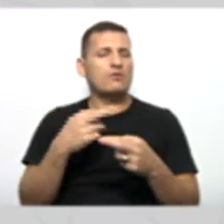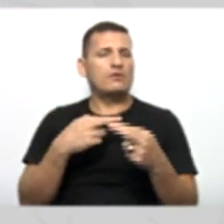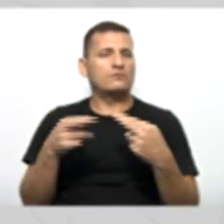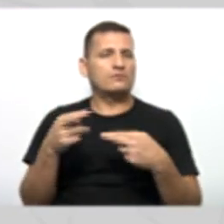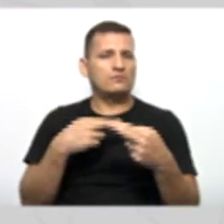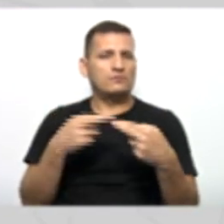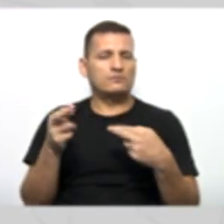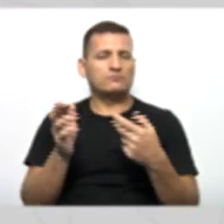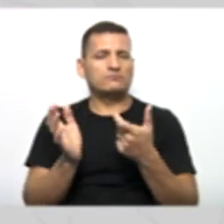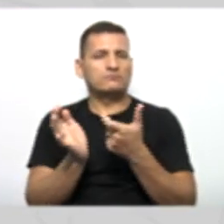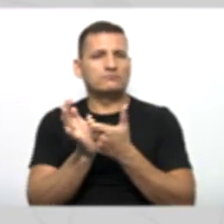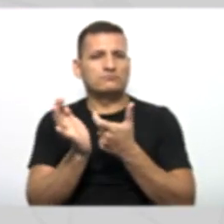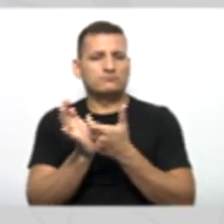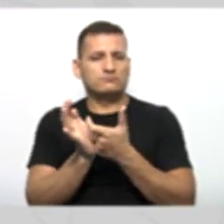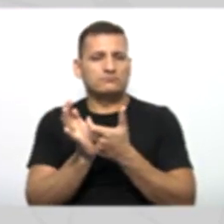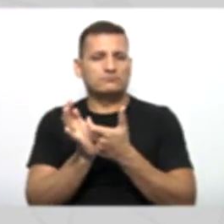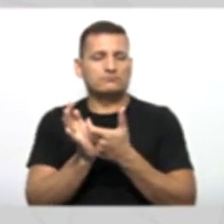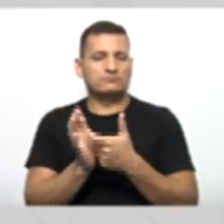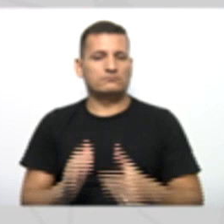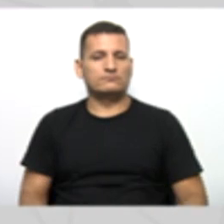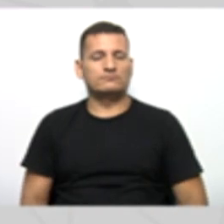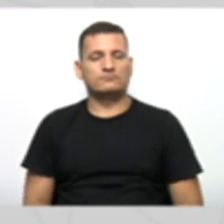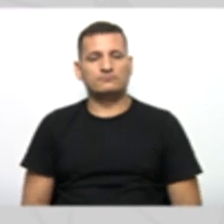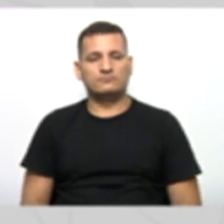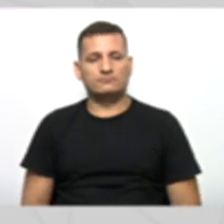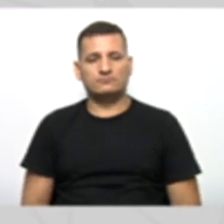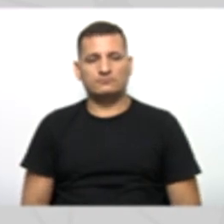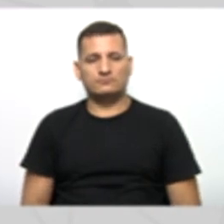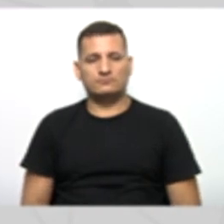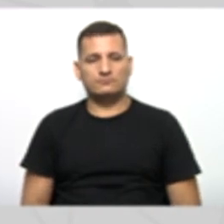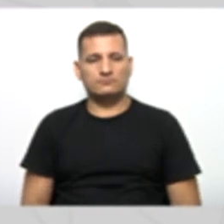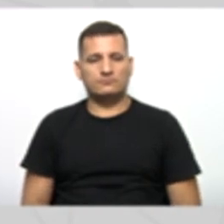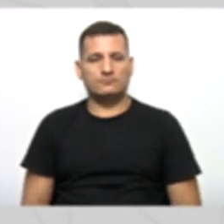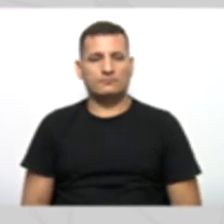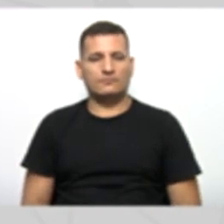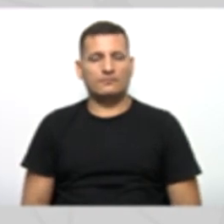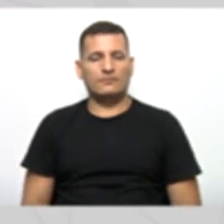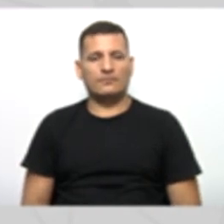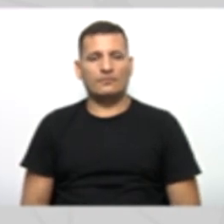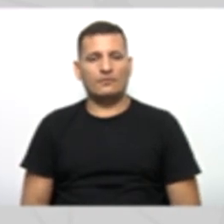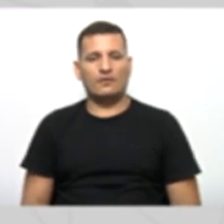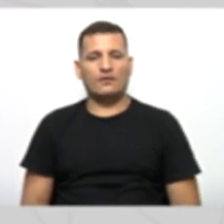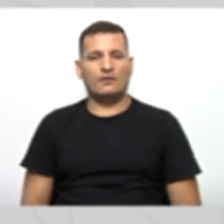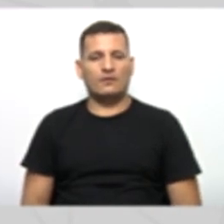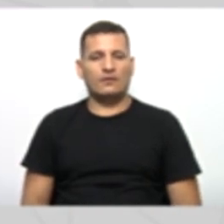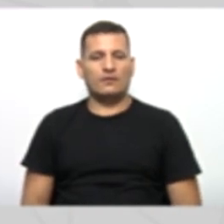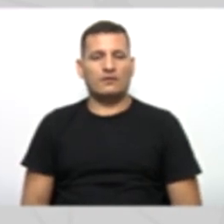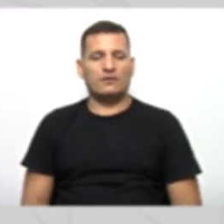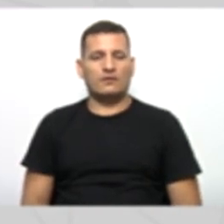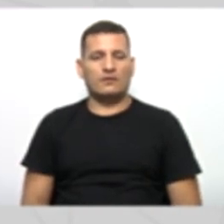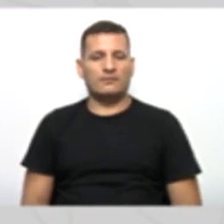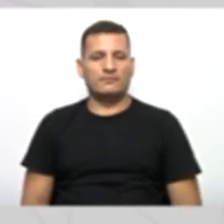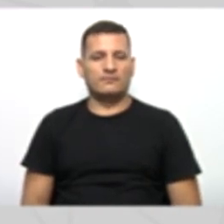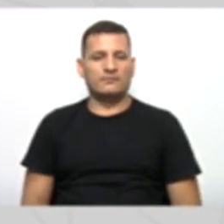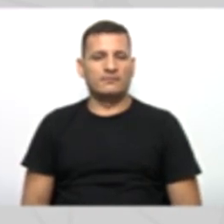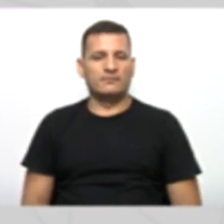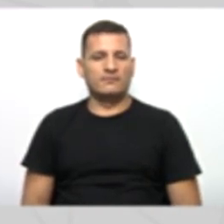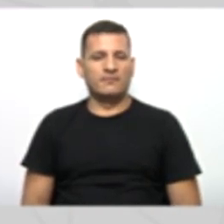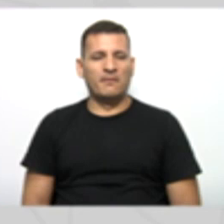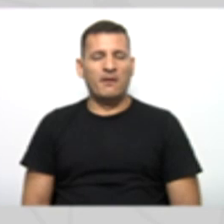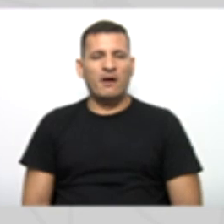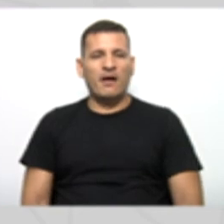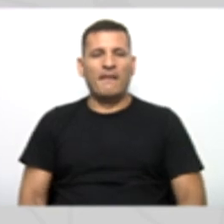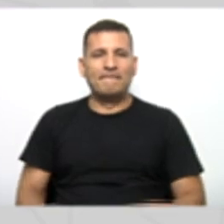entre classe? Gente, ó, veja bem aqui, ó, como que essas classes estão se relacionando. Professor,